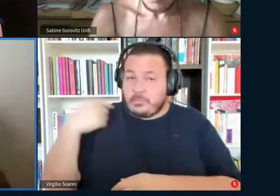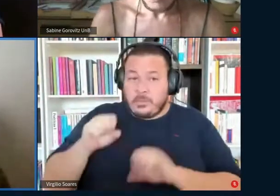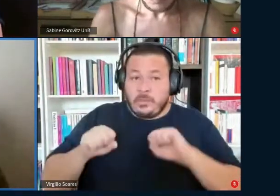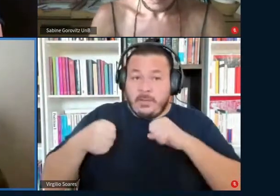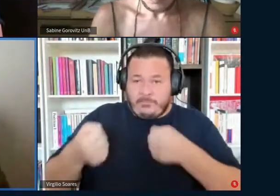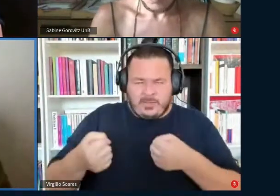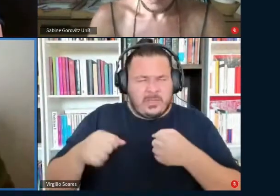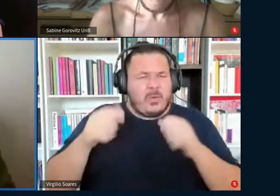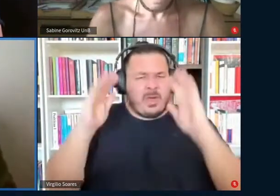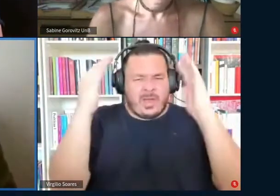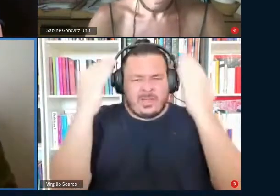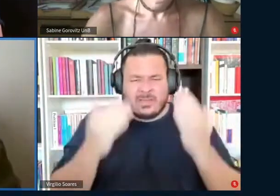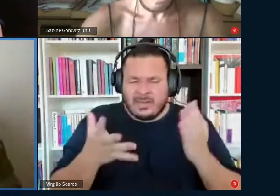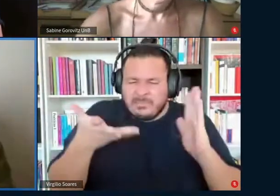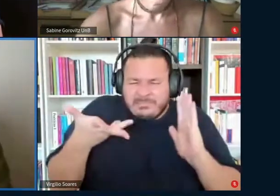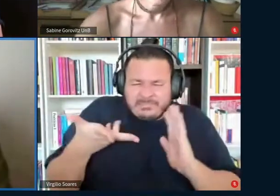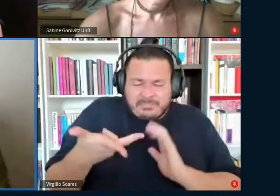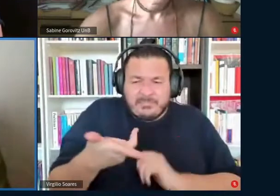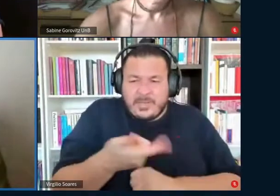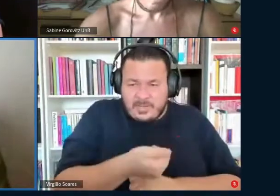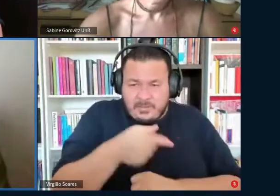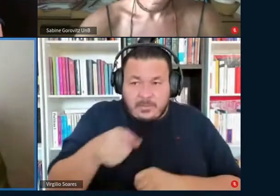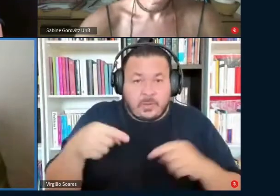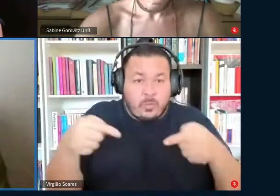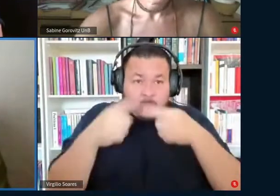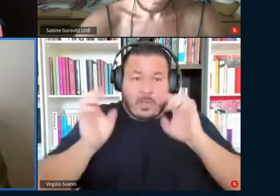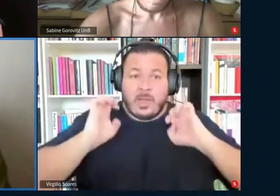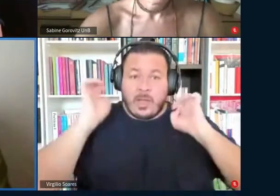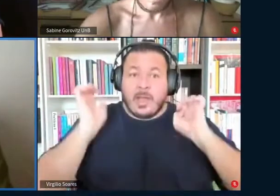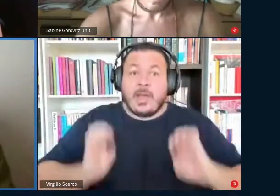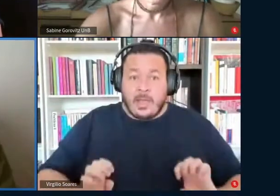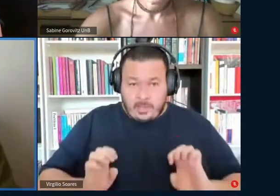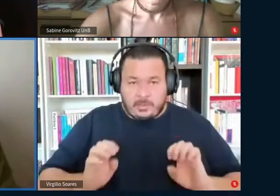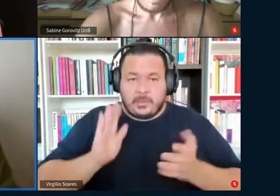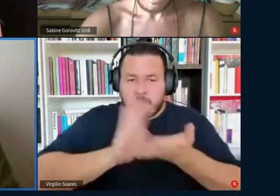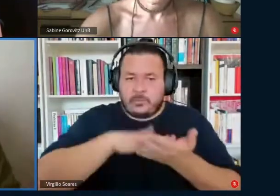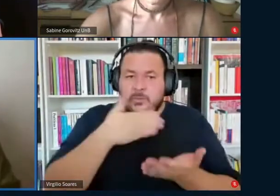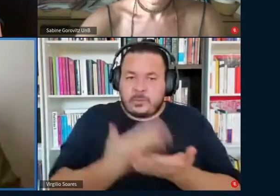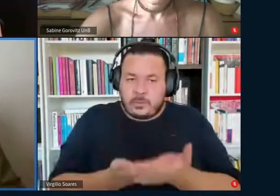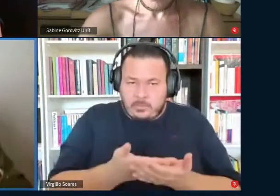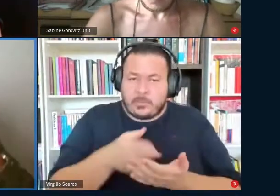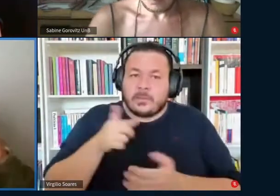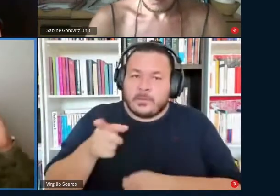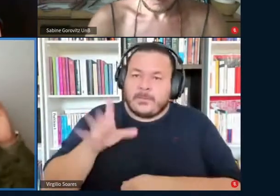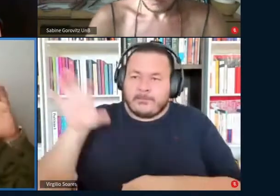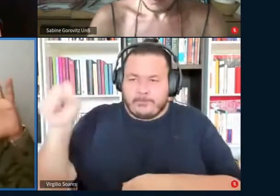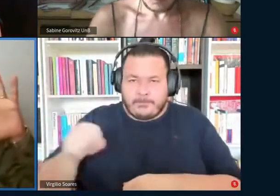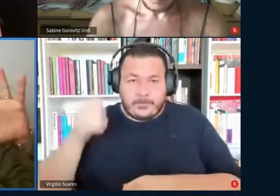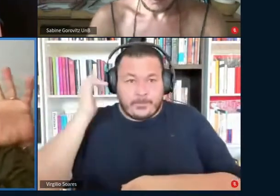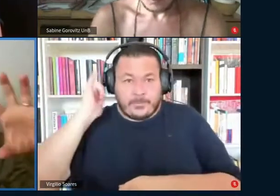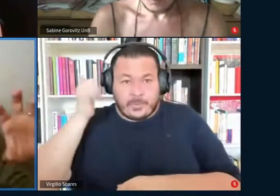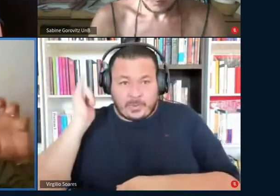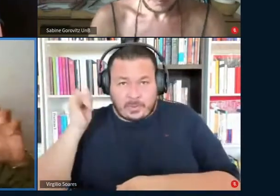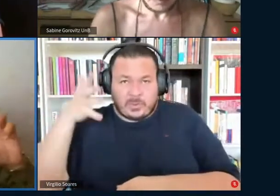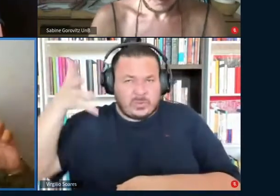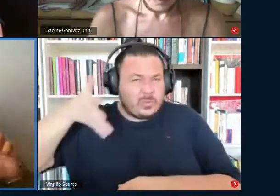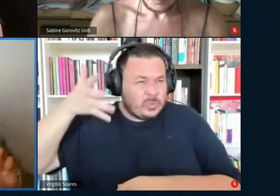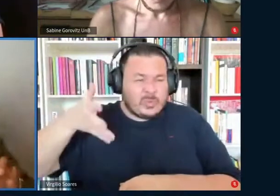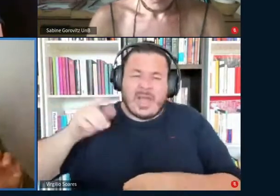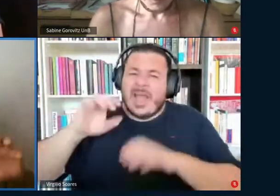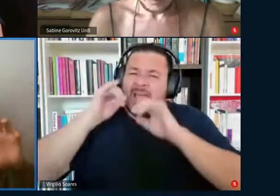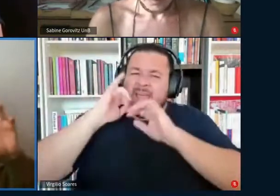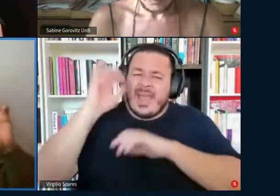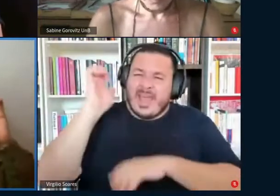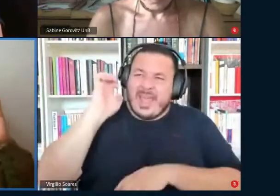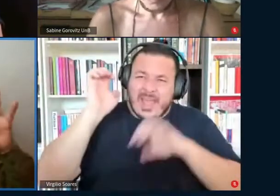análise brilhante das narrativas sobre ética do intérprete. Né? Então, ela pegou os discursos sobre ética, pegou todos os